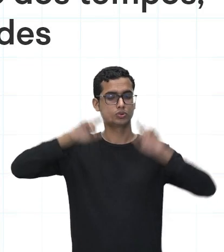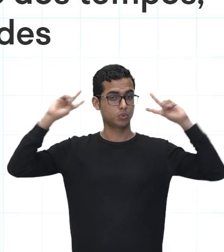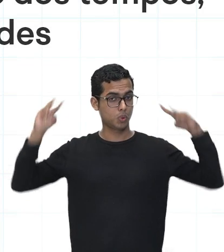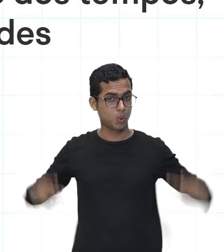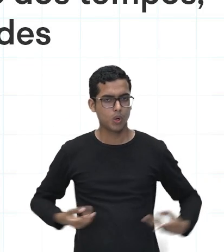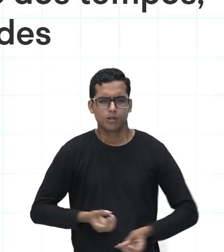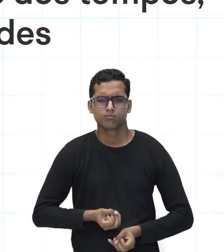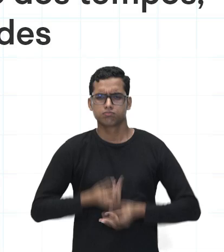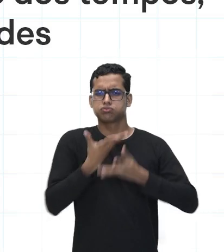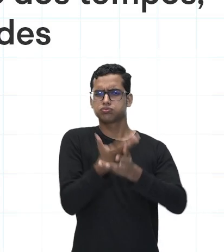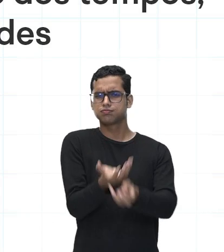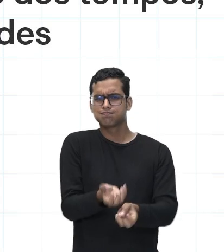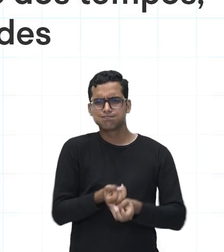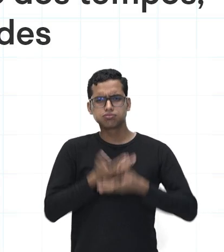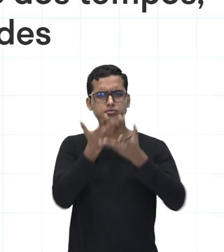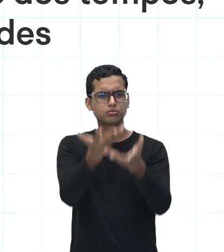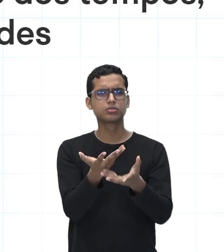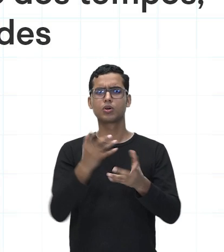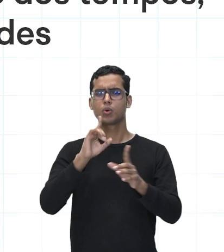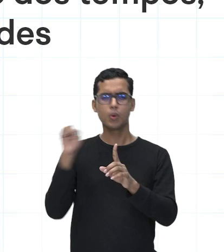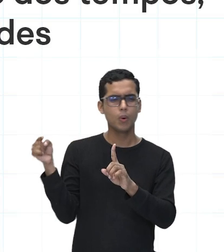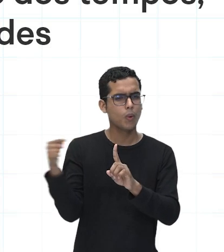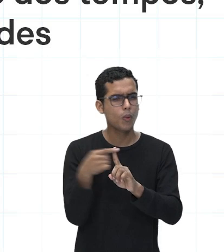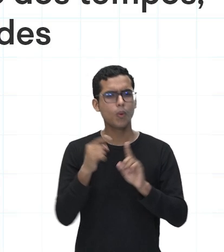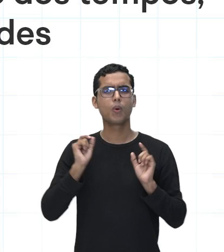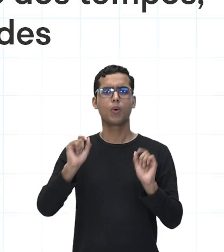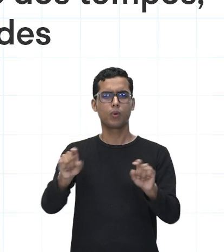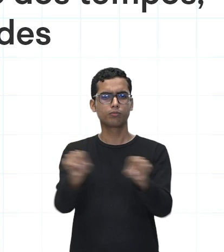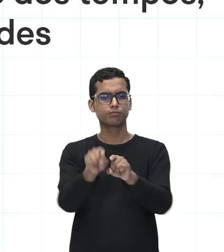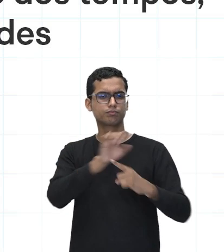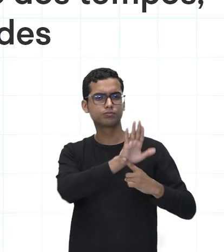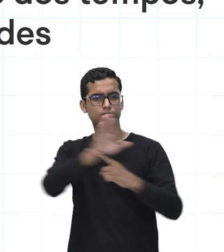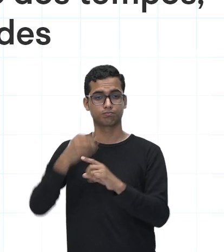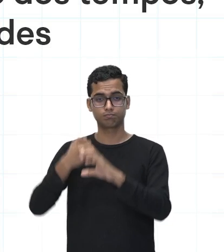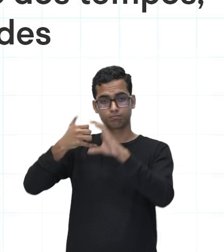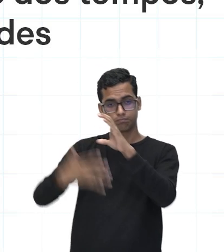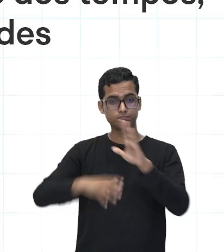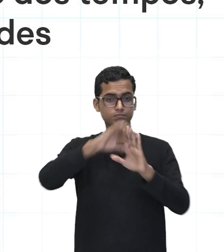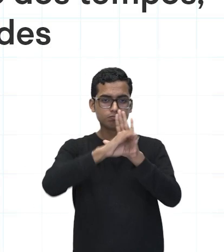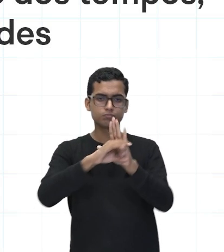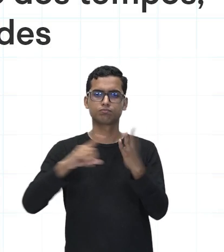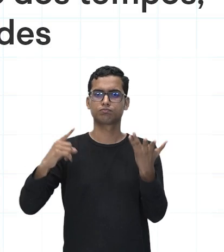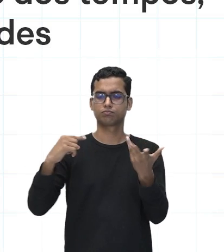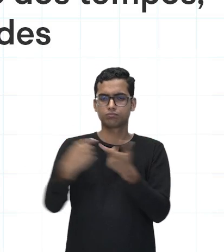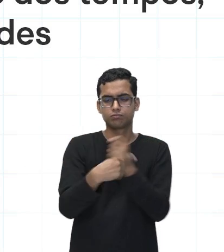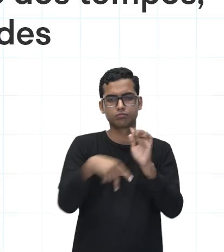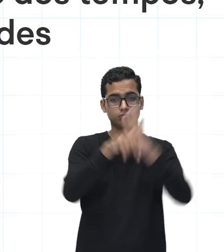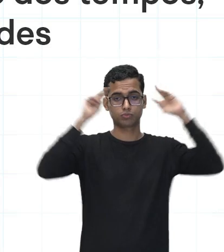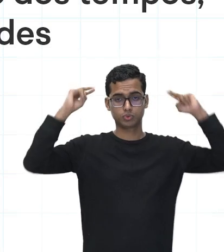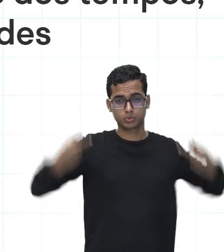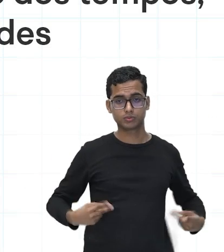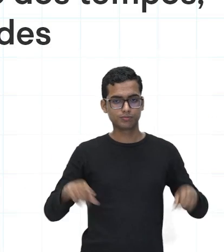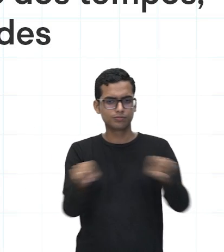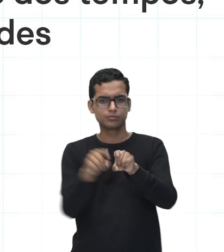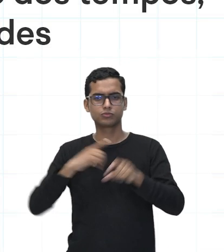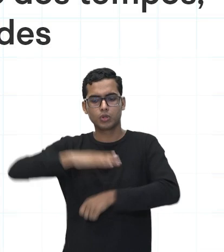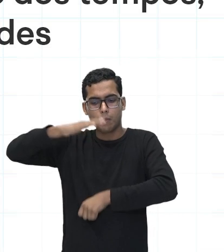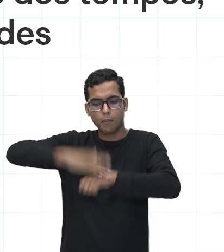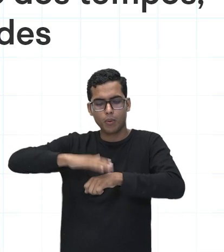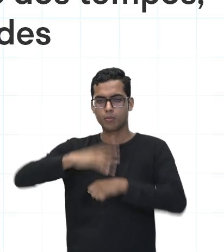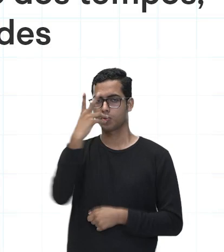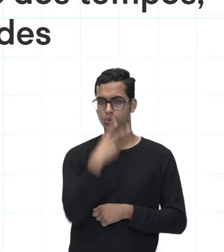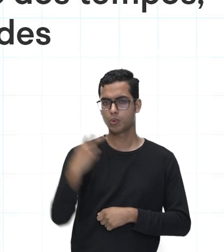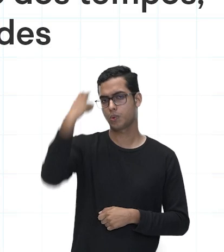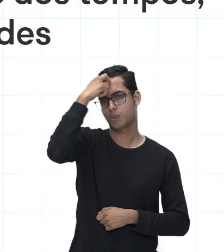de expressão humana, tendo em vista que ela transmite características e conceitos inerentes